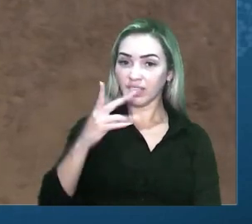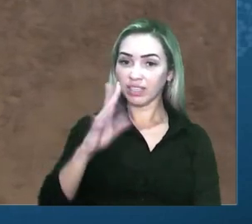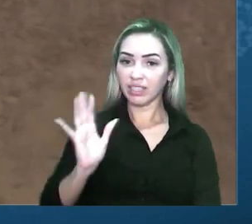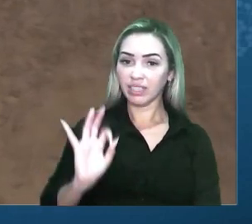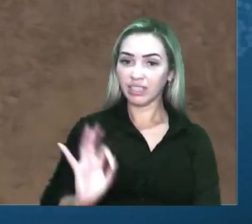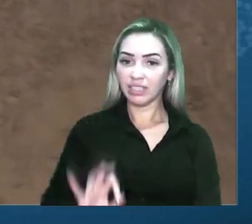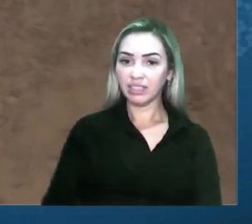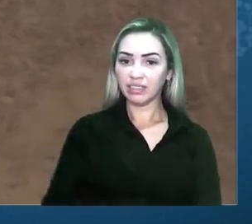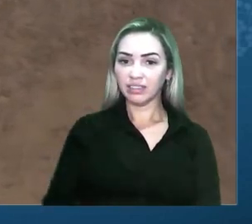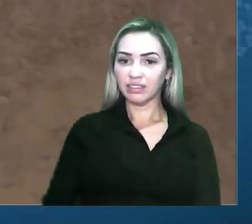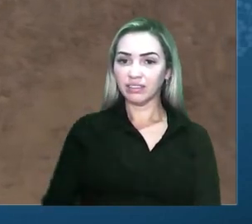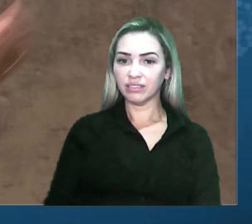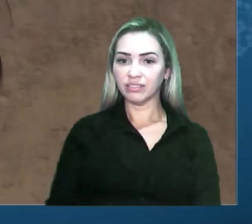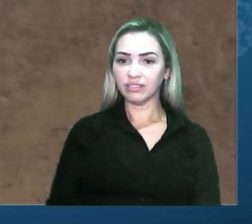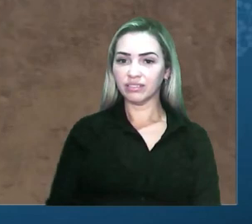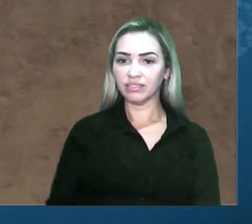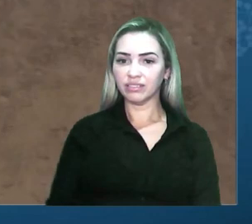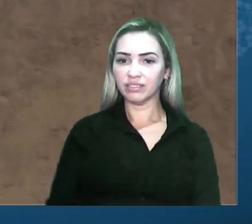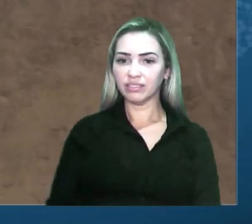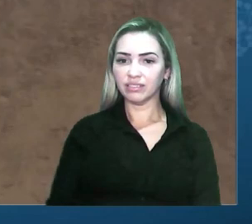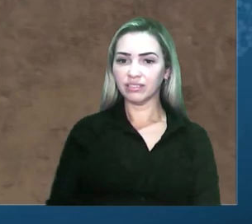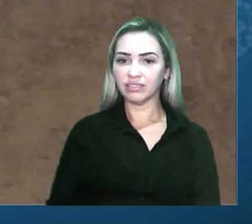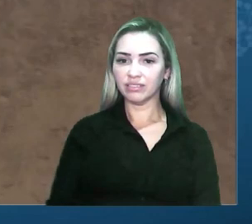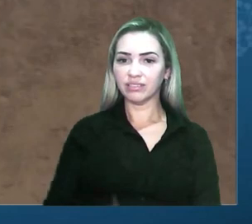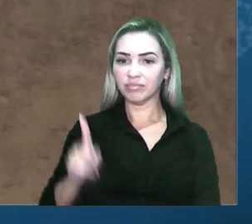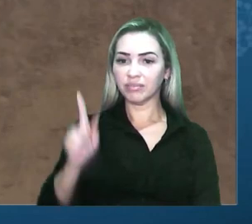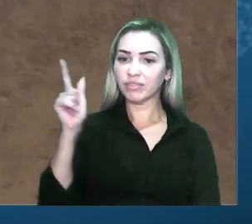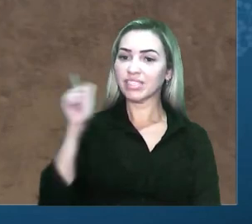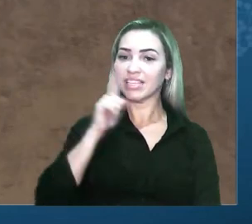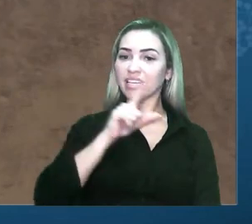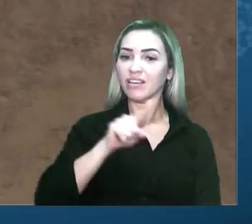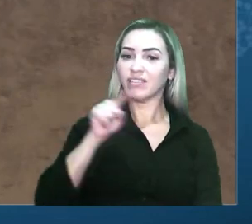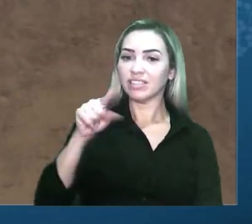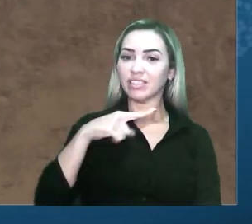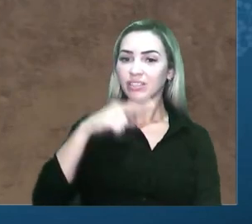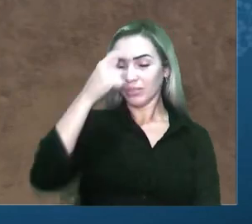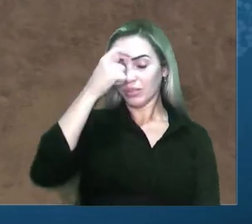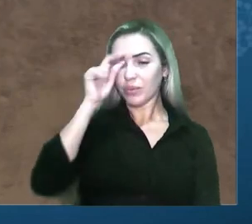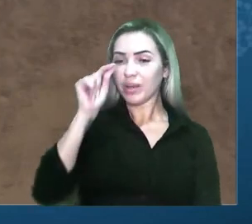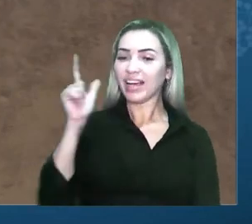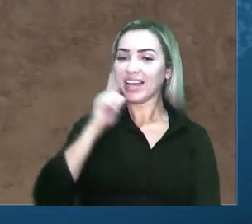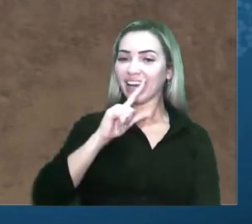Ah, não quer, não? Menina, você ganhou. Você tem noção do que é isso?